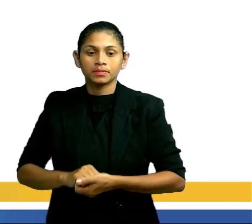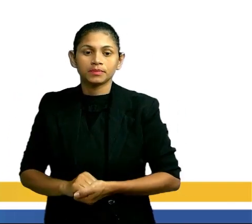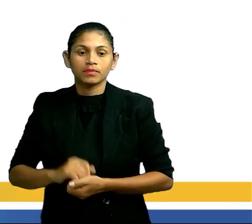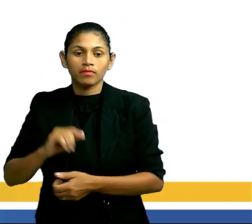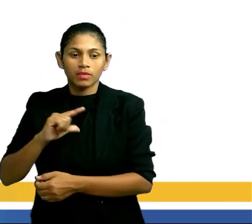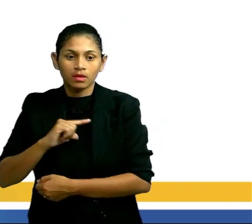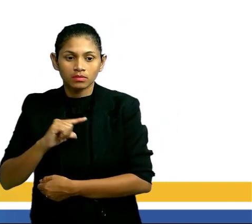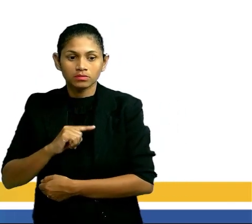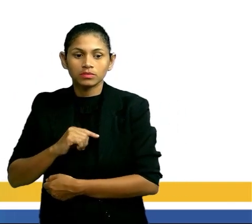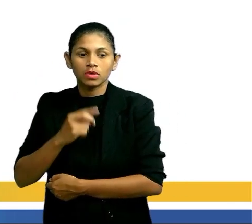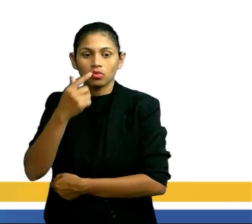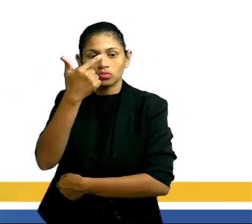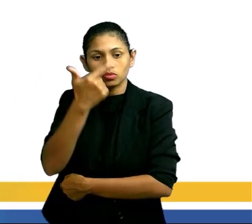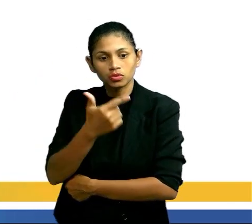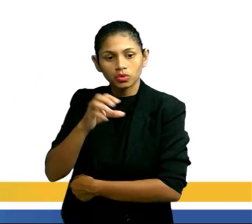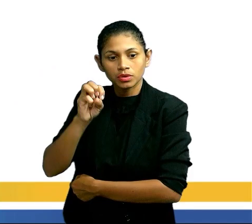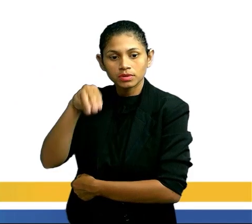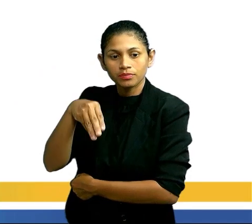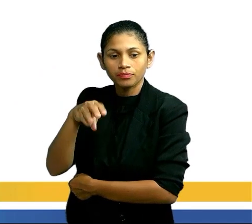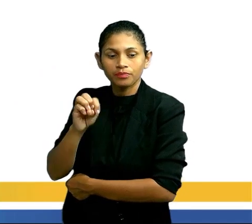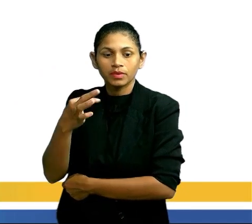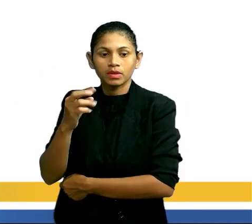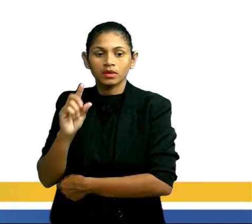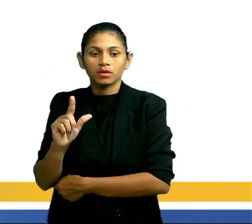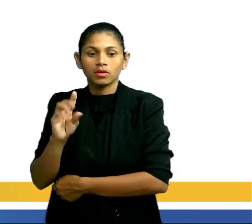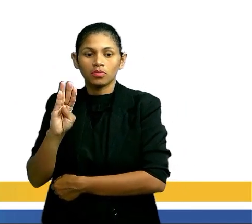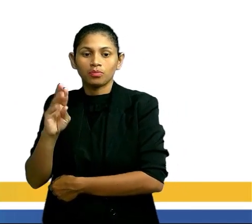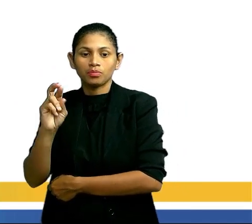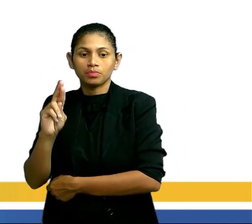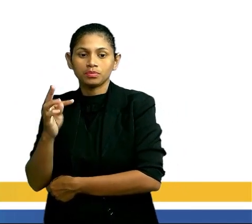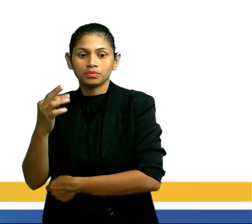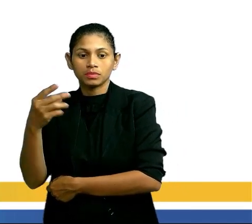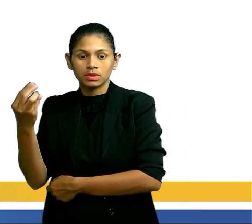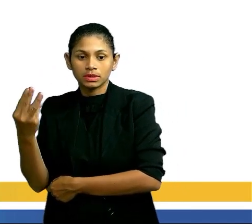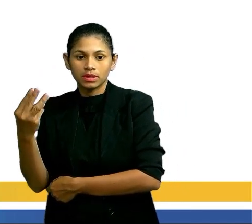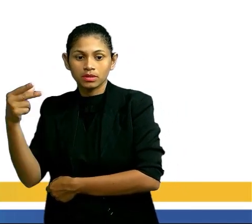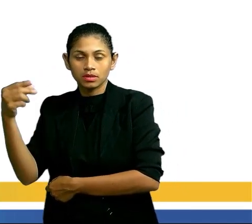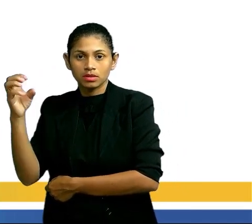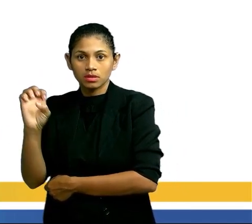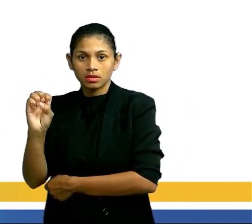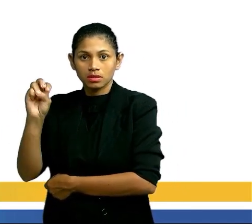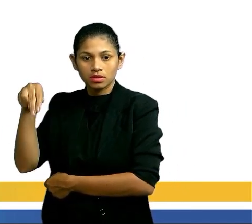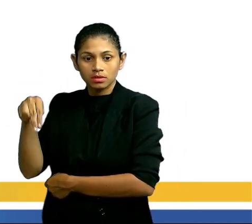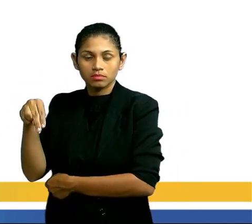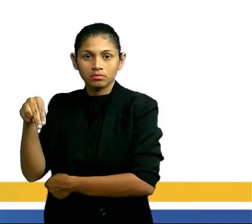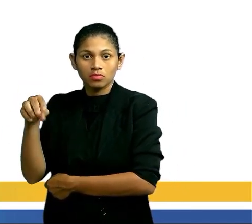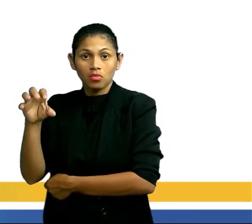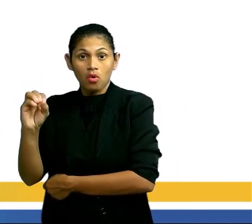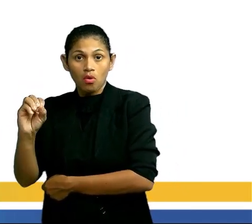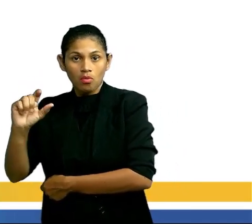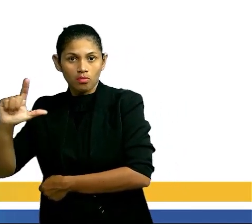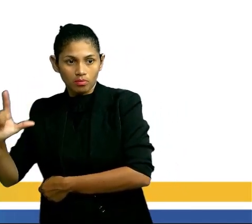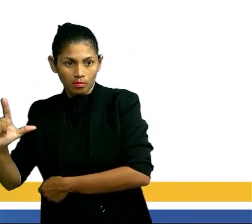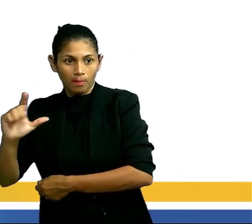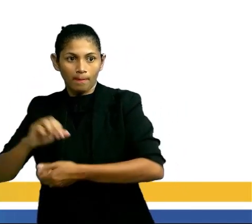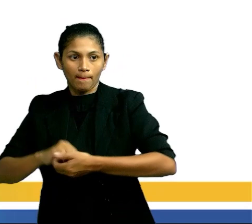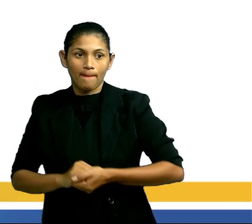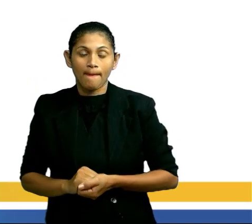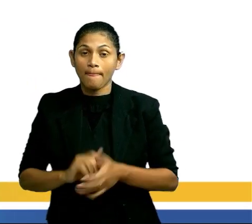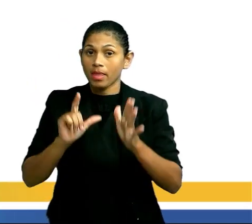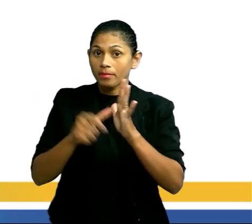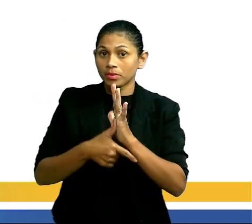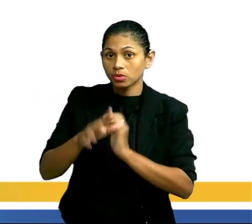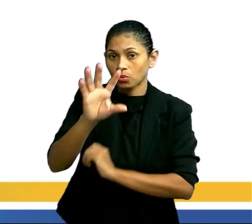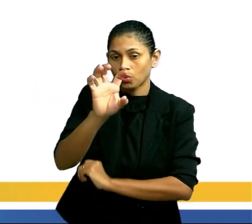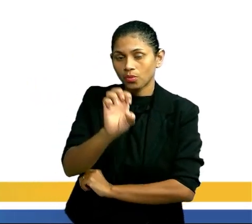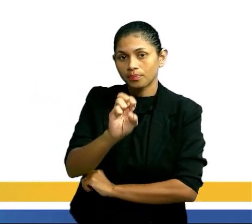um 2-metil, but 3-en, 2-ol, indicando a nossa molécula. A próxima função é um enol. O